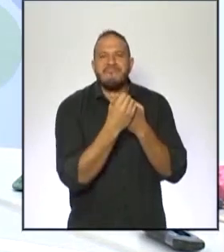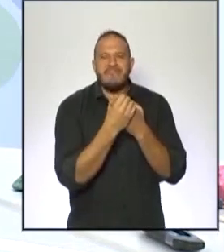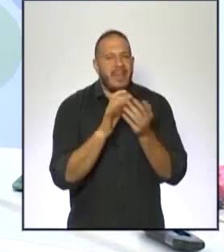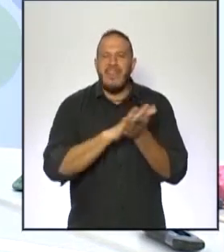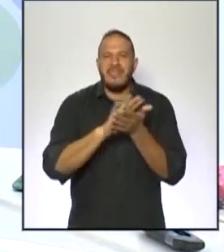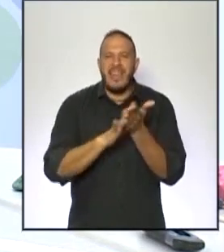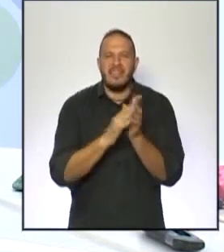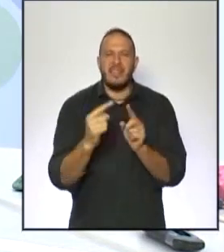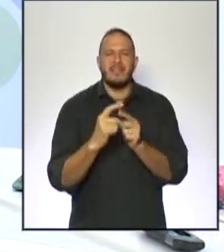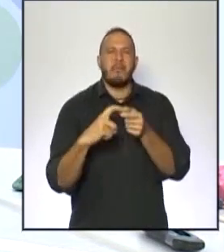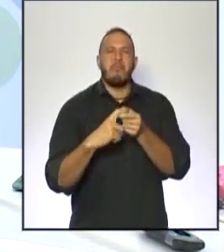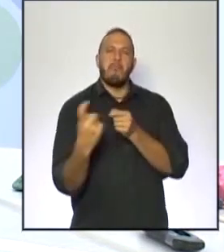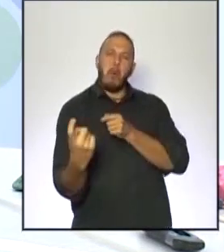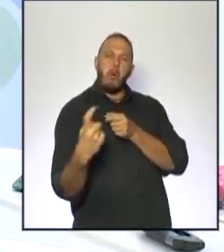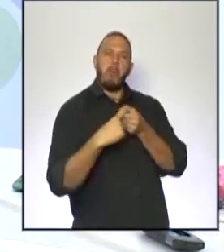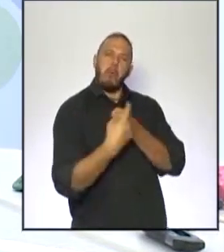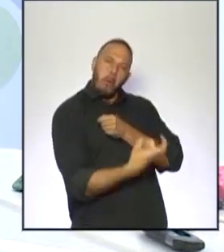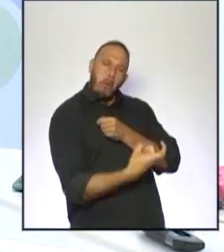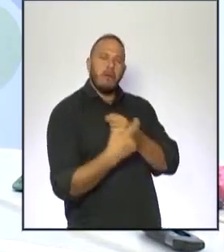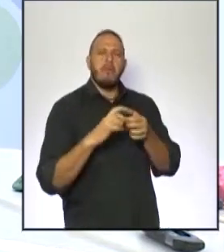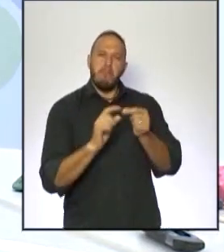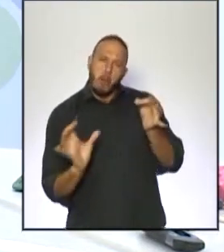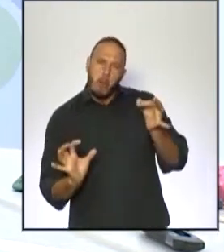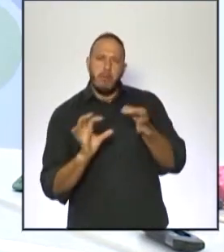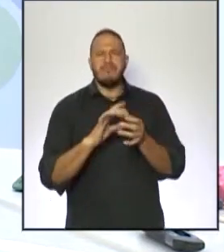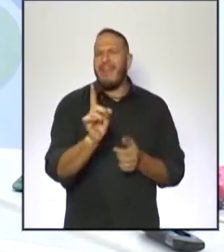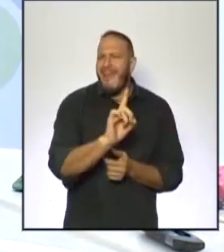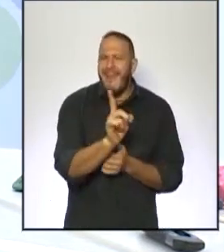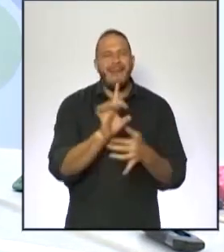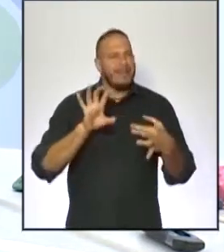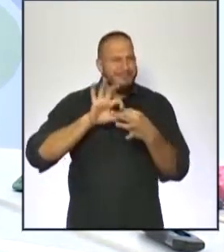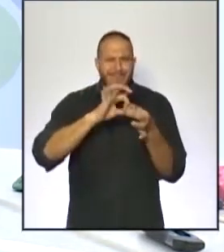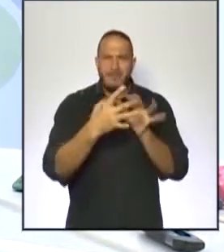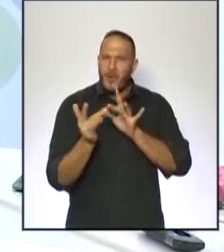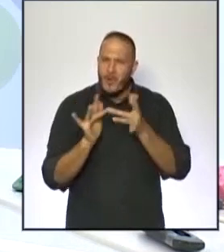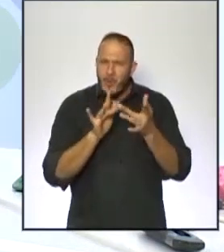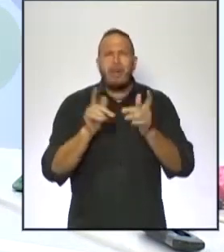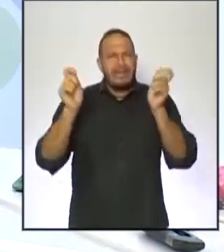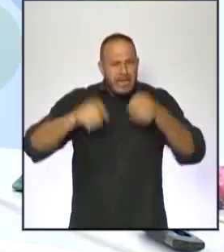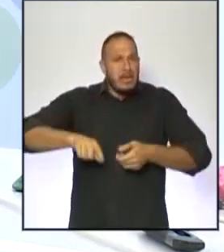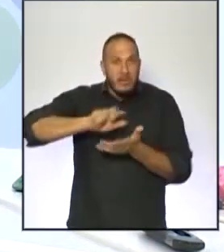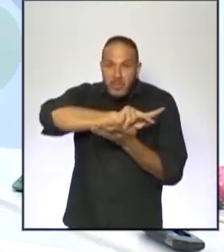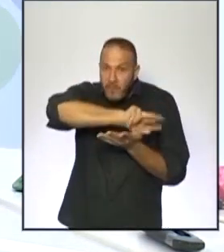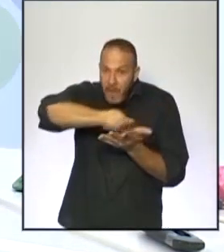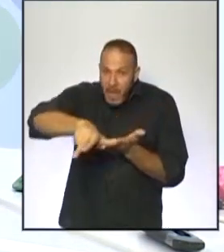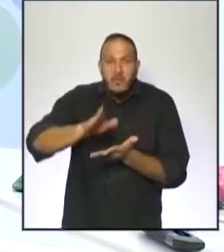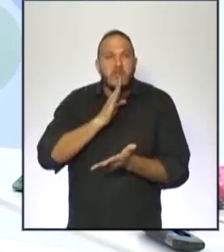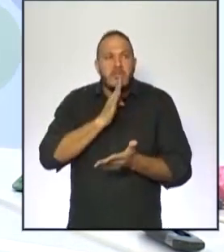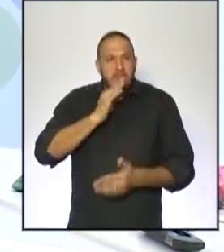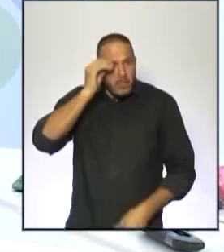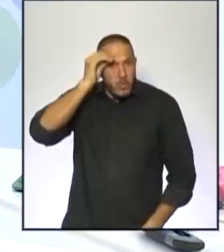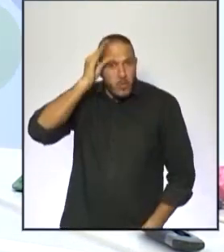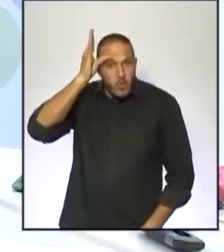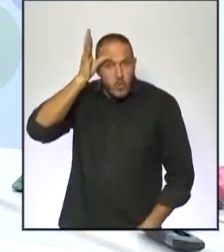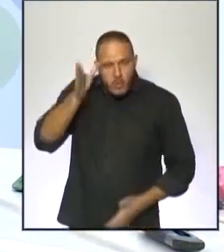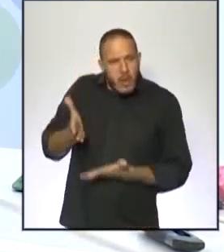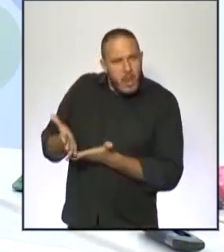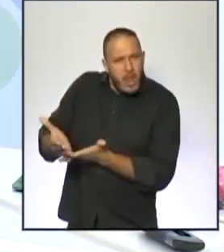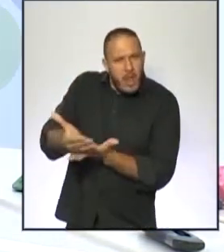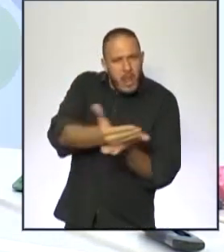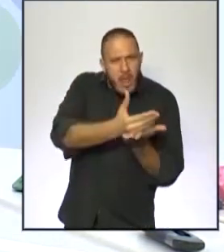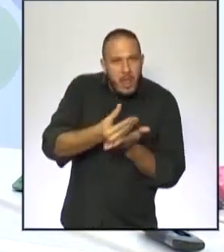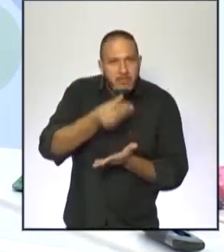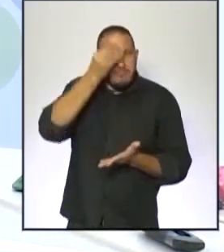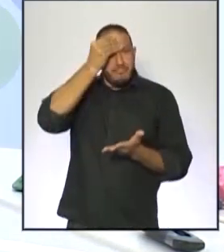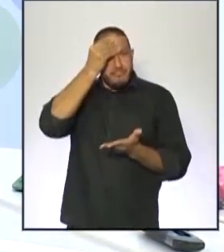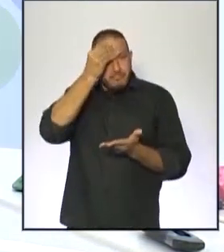é desconectado de uma coisa da outra. Inclusive, nós podemos absorver diversos conhecimentos que nós já estudamos para aplicar